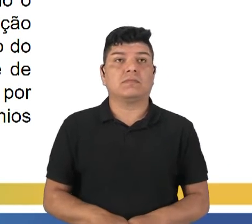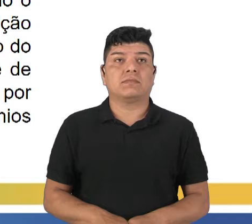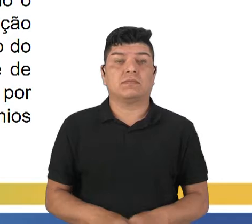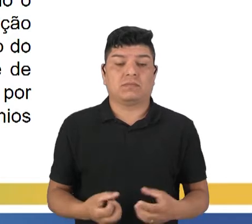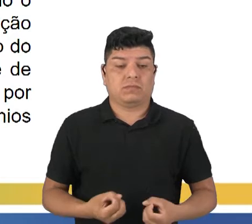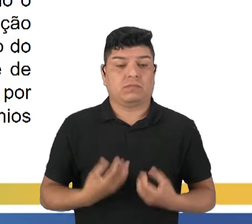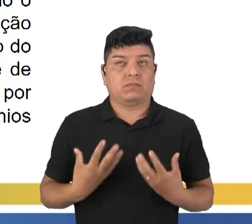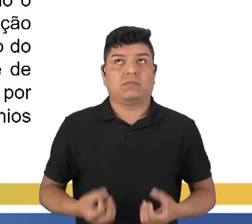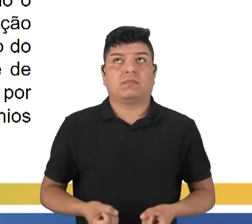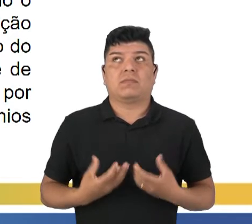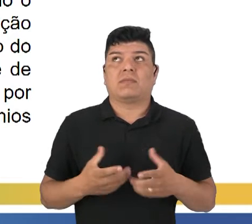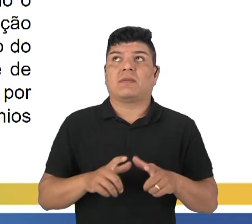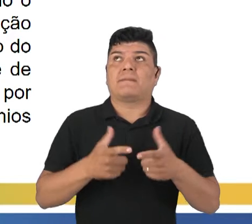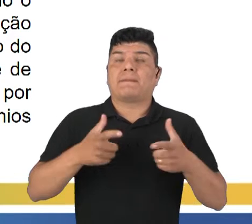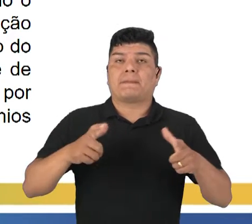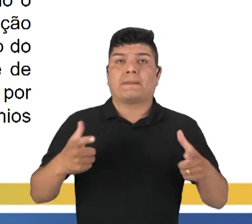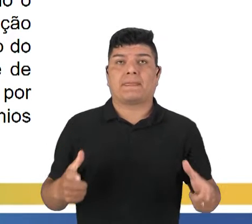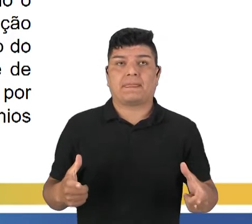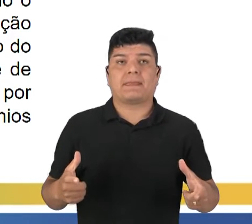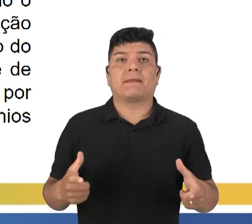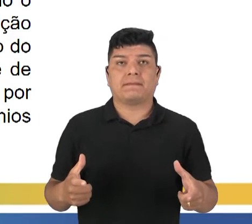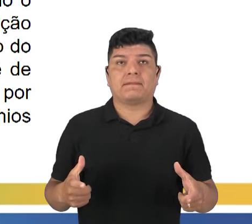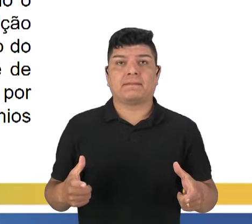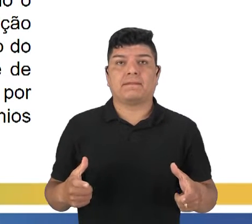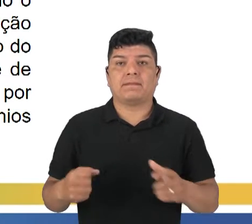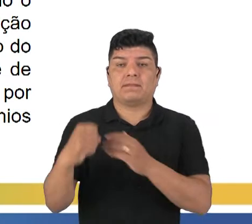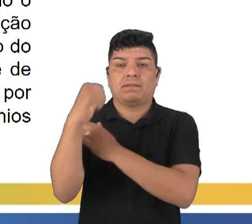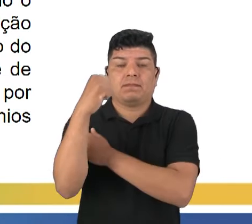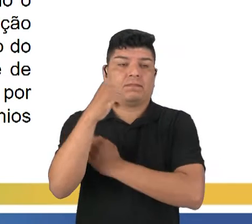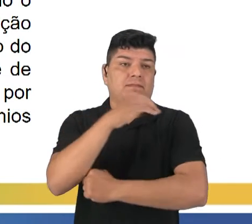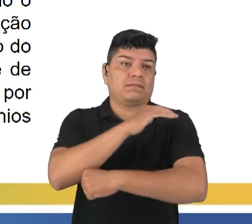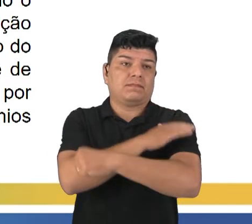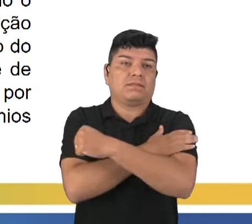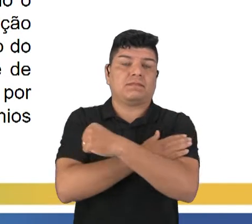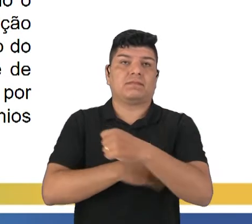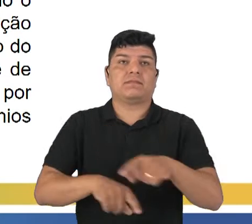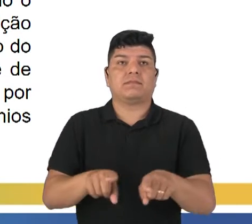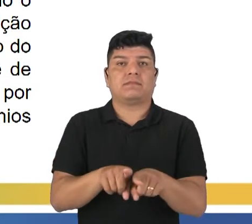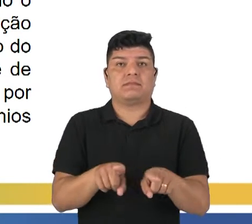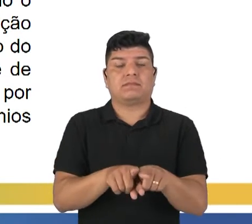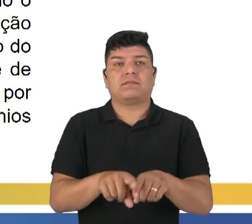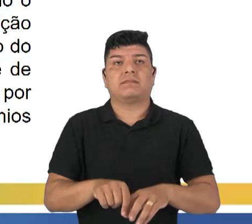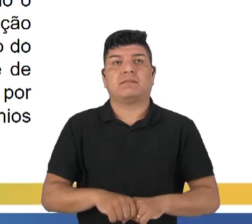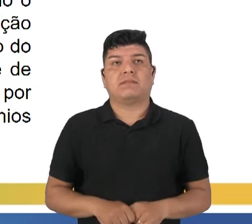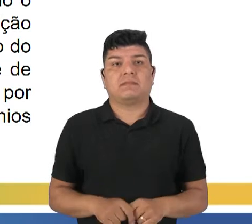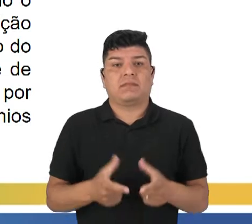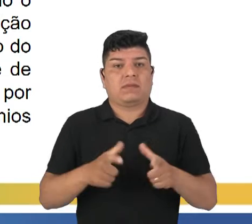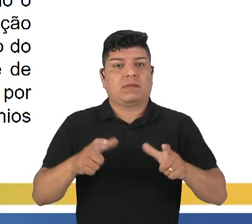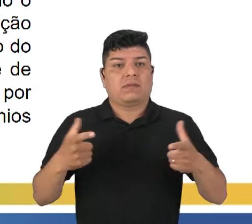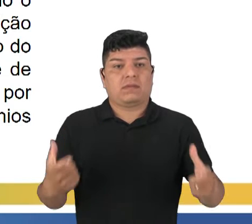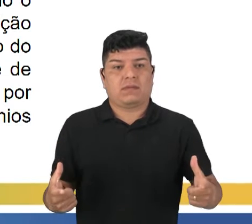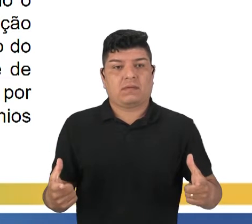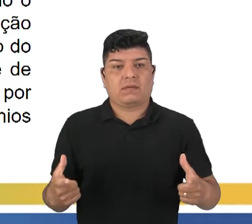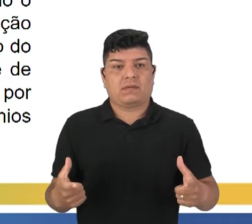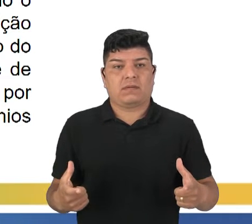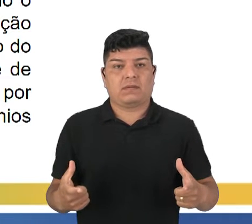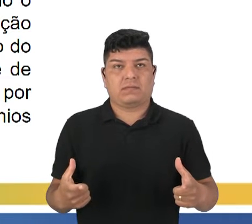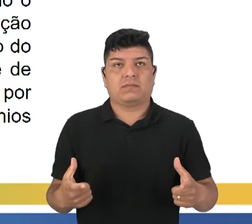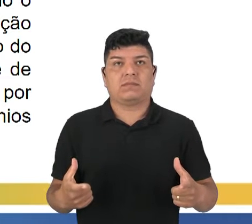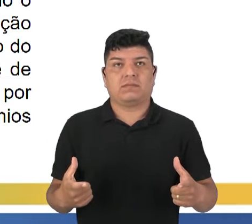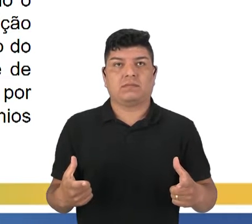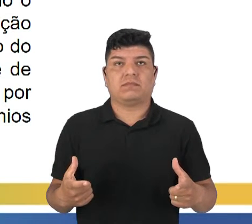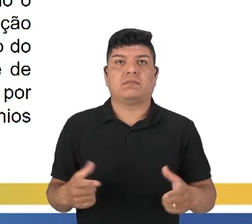o estímulo ao crescimento, né, do tecido muscular e também o aumento dos órgãos